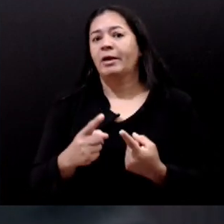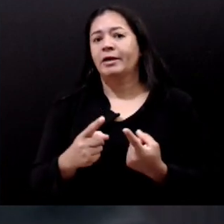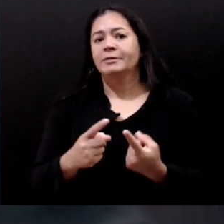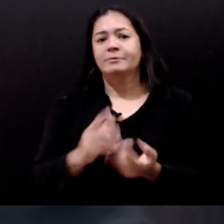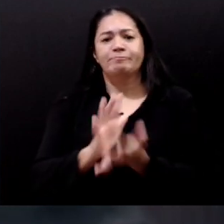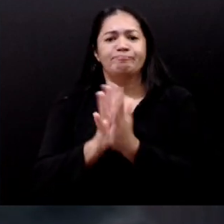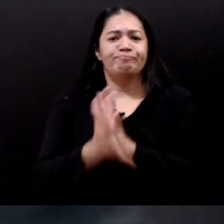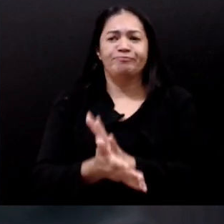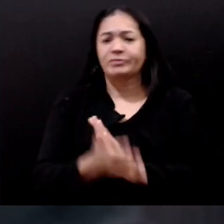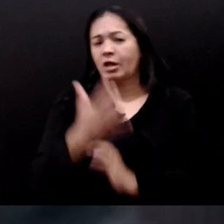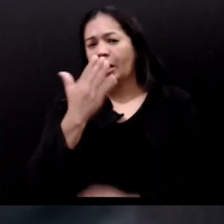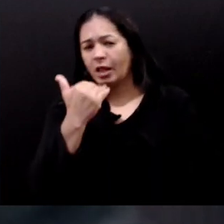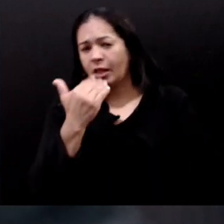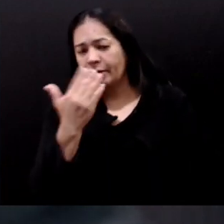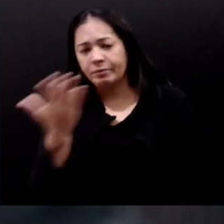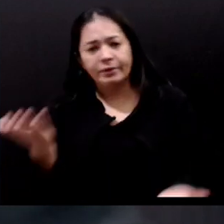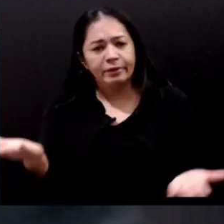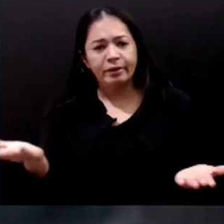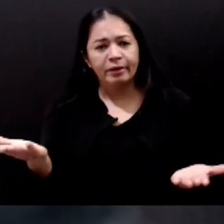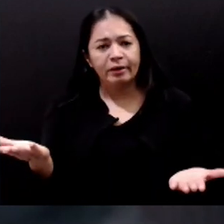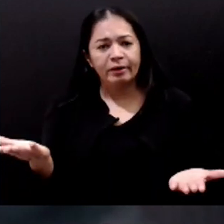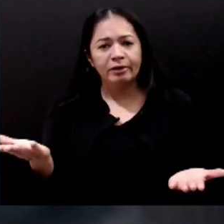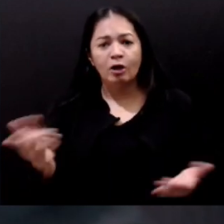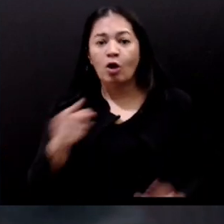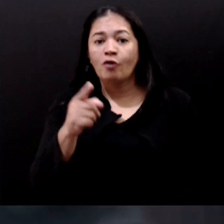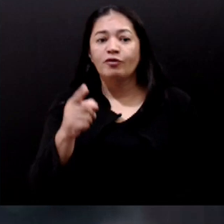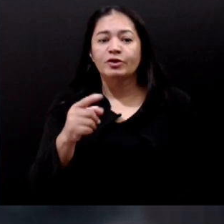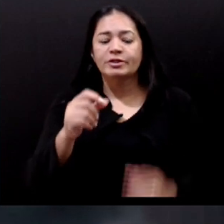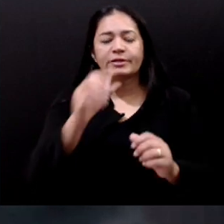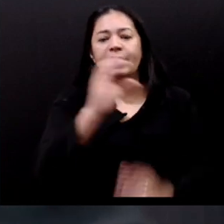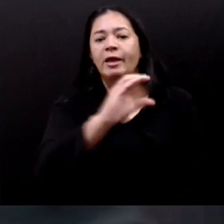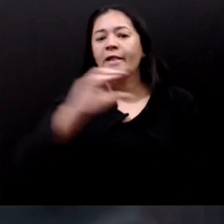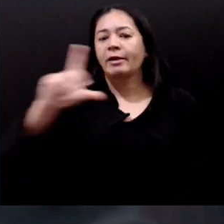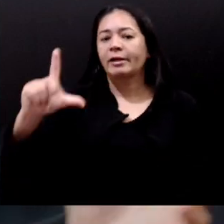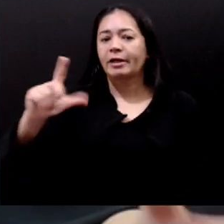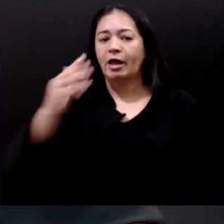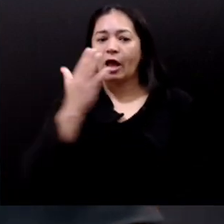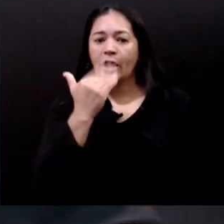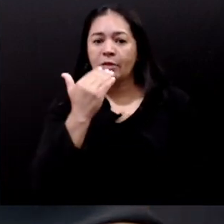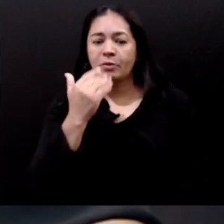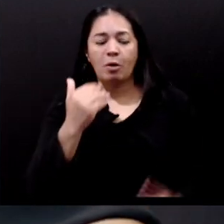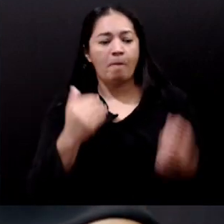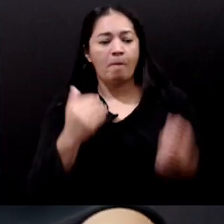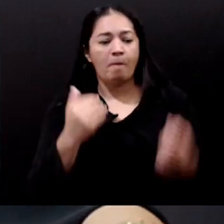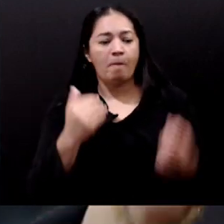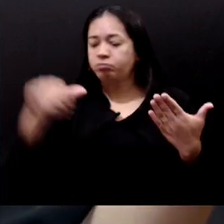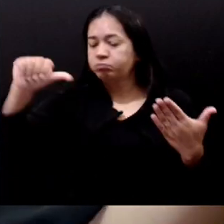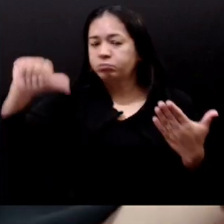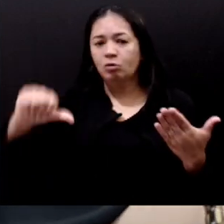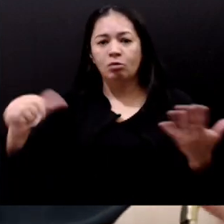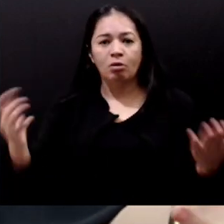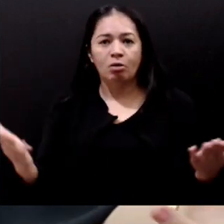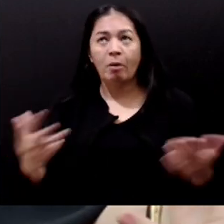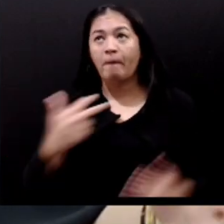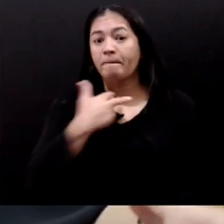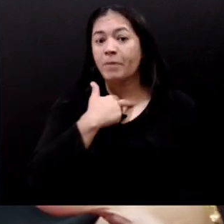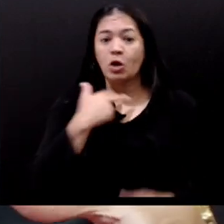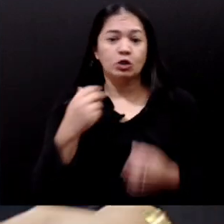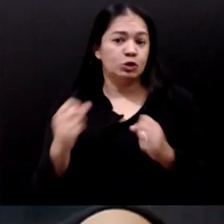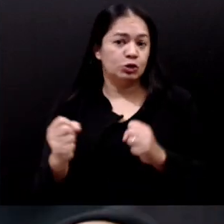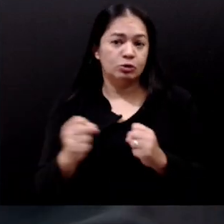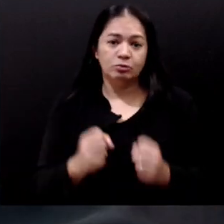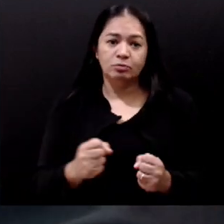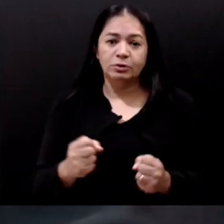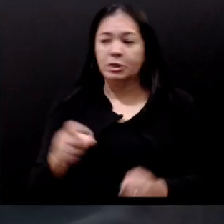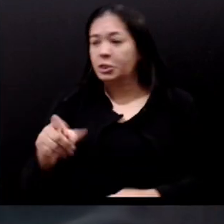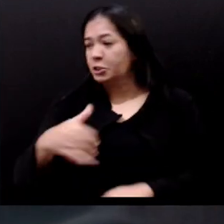alimentar, basicamente é você classificar os alimentos como bons ou ruins, Uhum. pode ou não pode, isso engorda, isso não